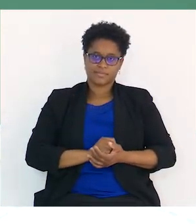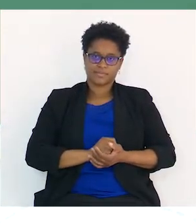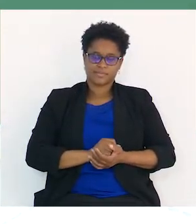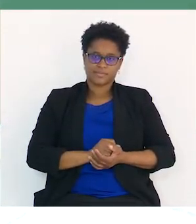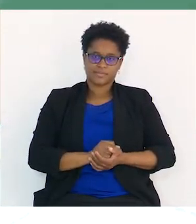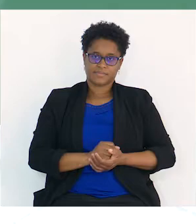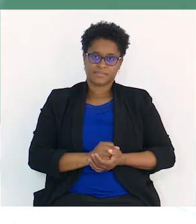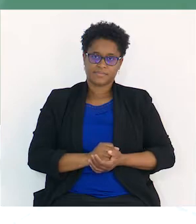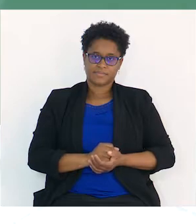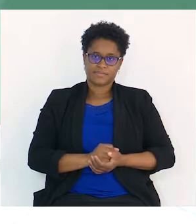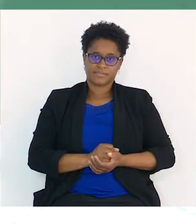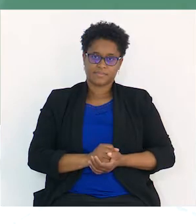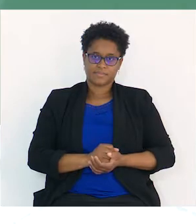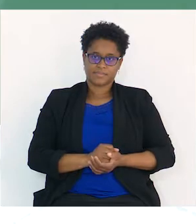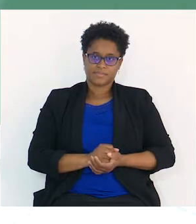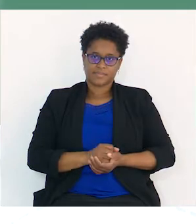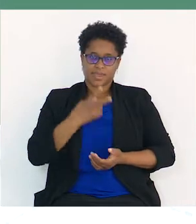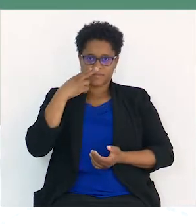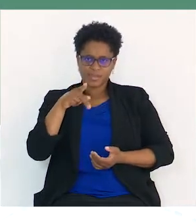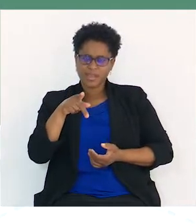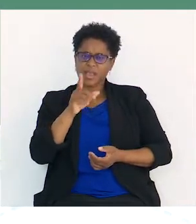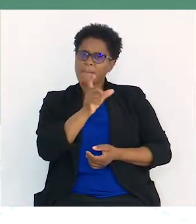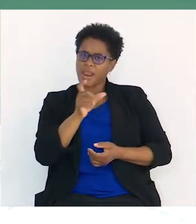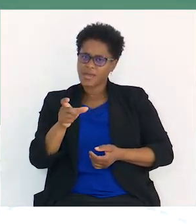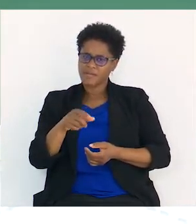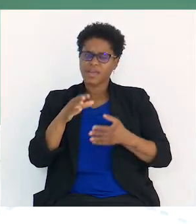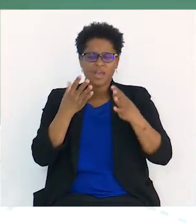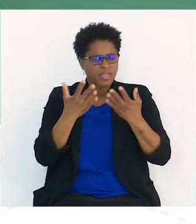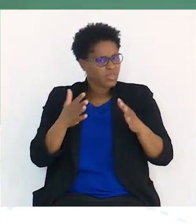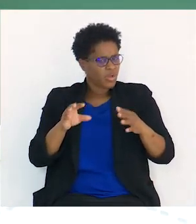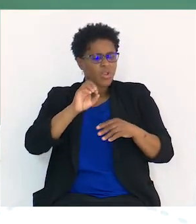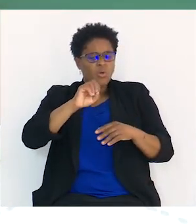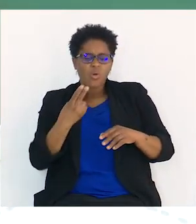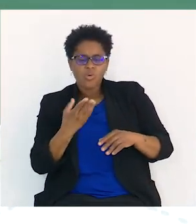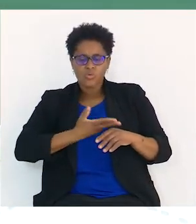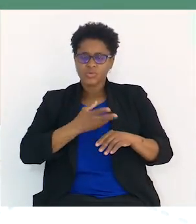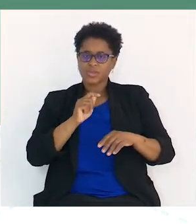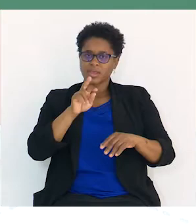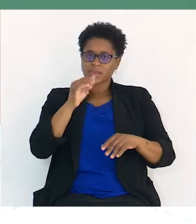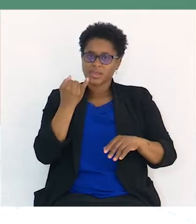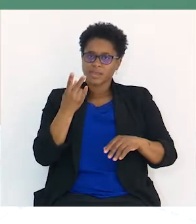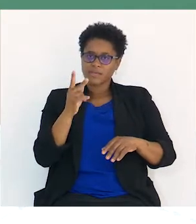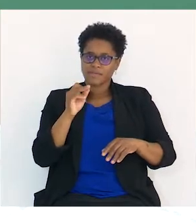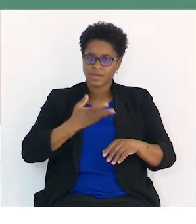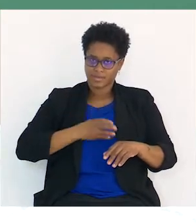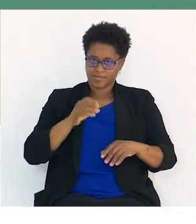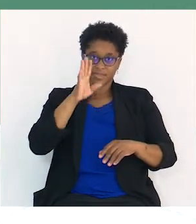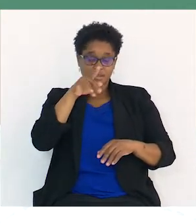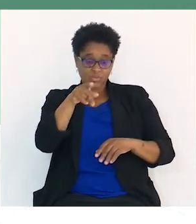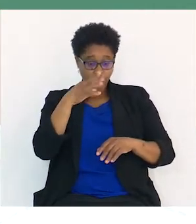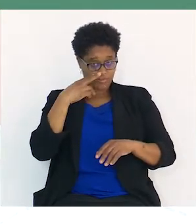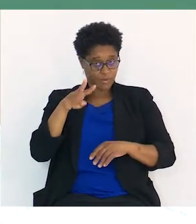terra. Consideres essa palavra natural ou derivada. Se reparares, é uma